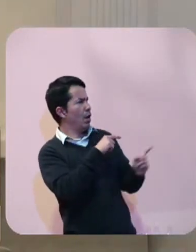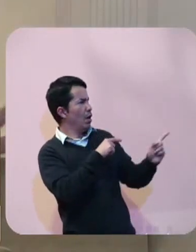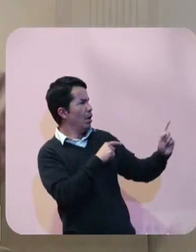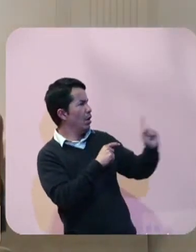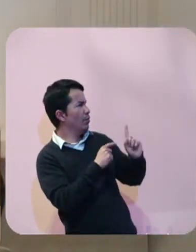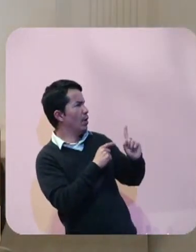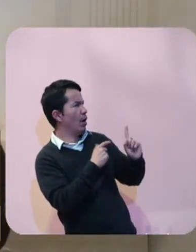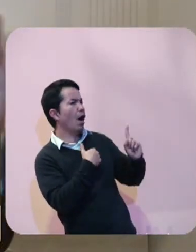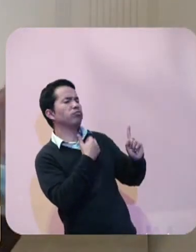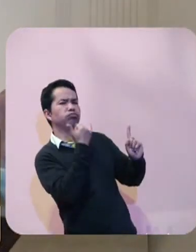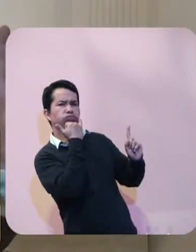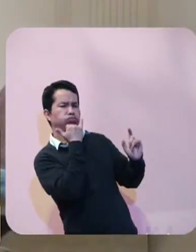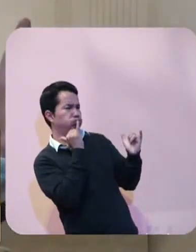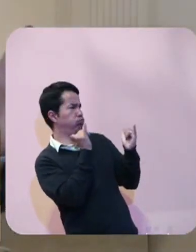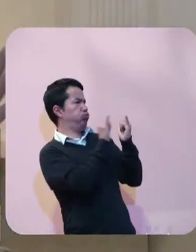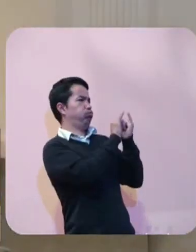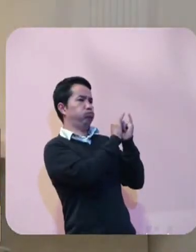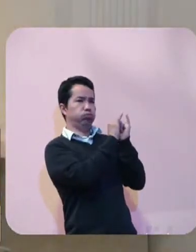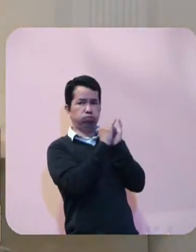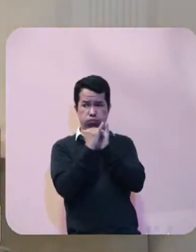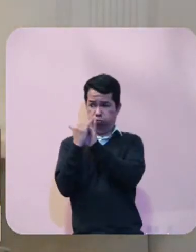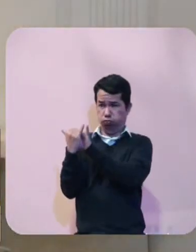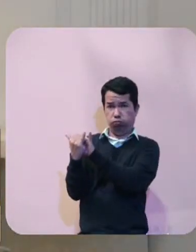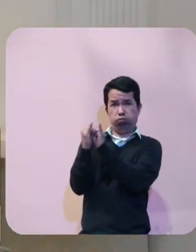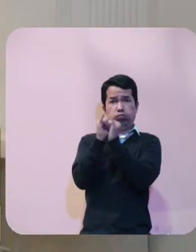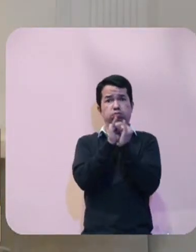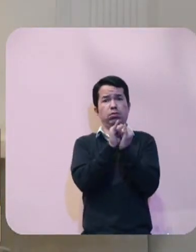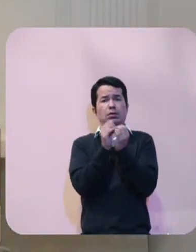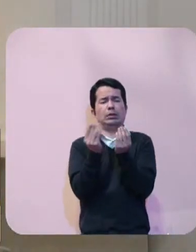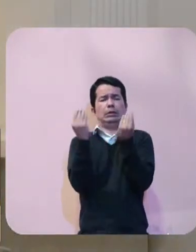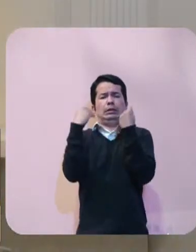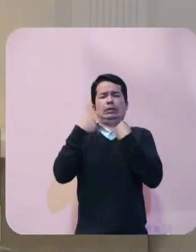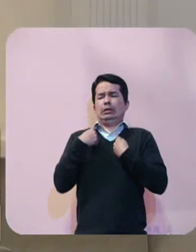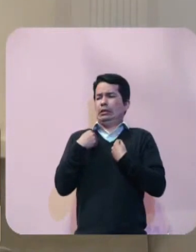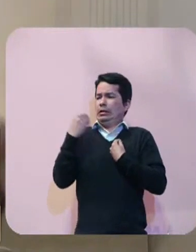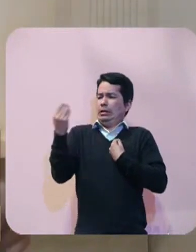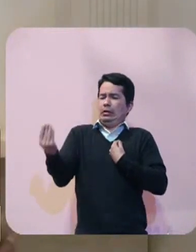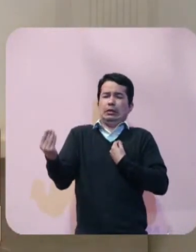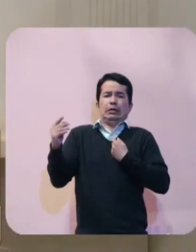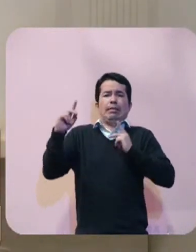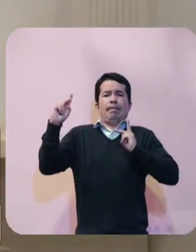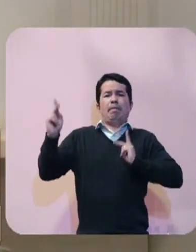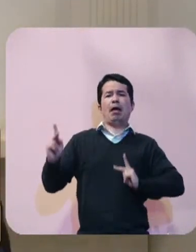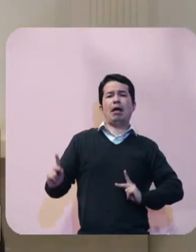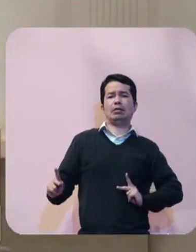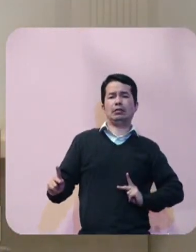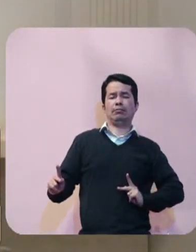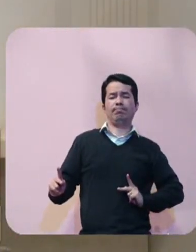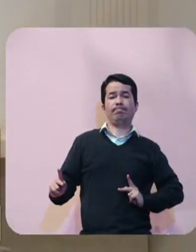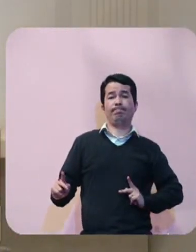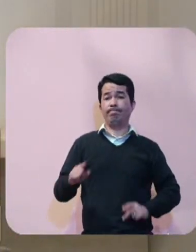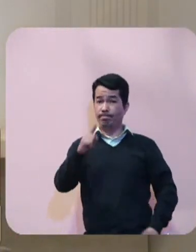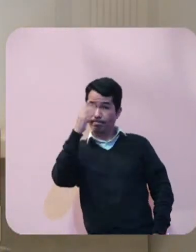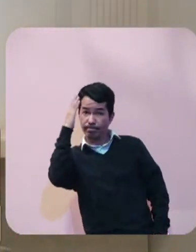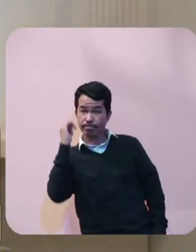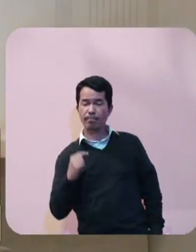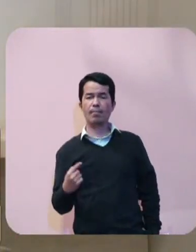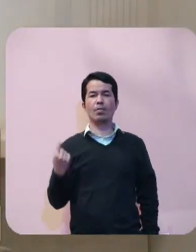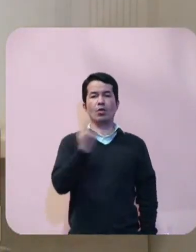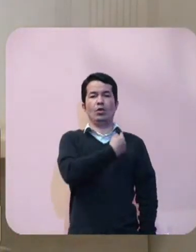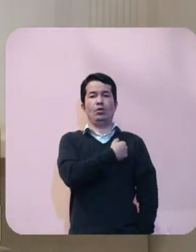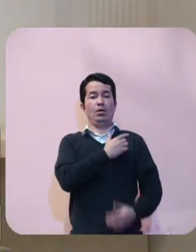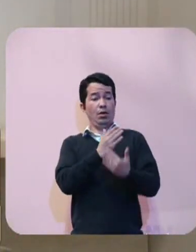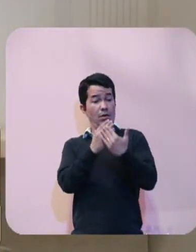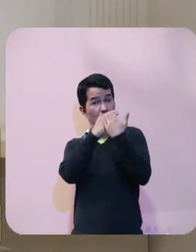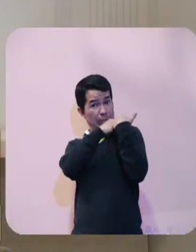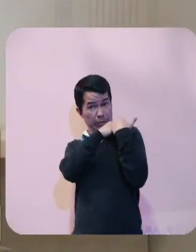tantas expectativas têm sido colocadas sobre nós, cuidar do coração dos nossos filhos é missão que não